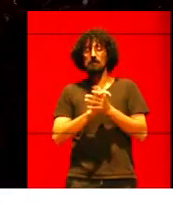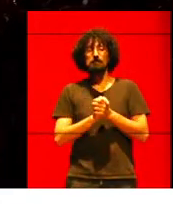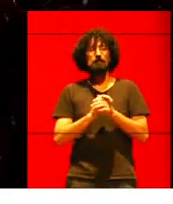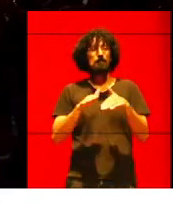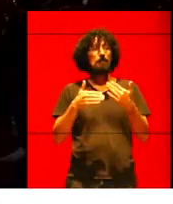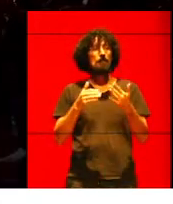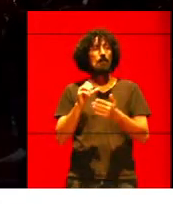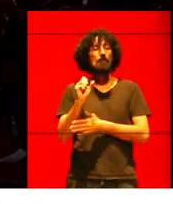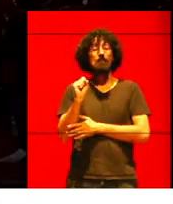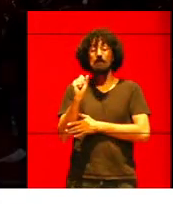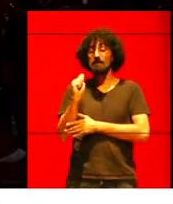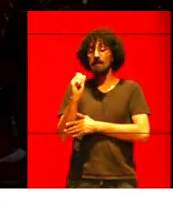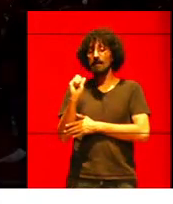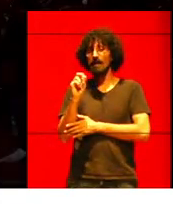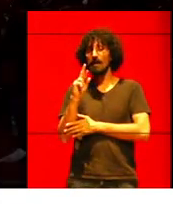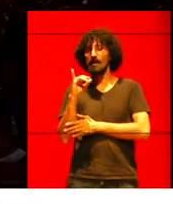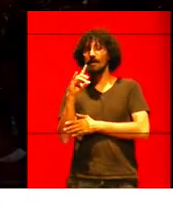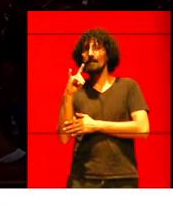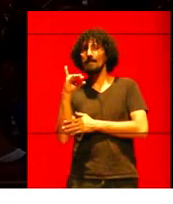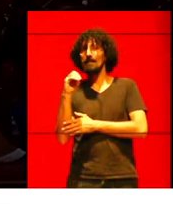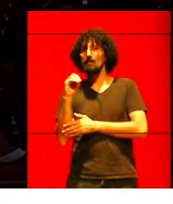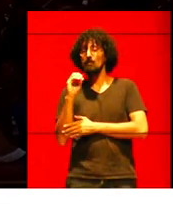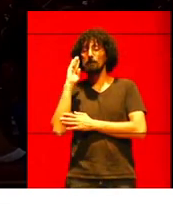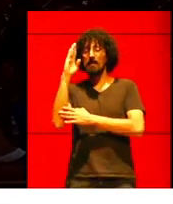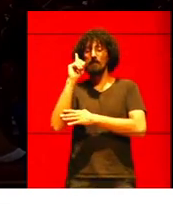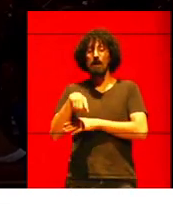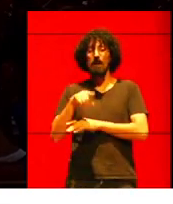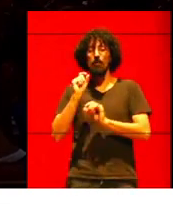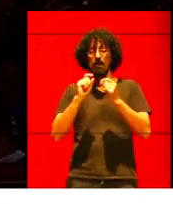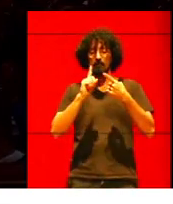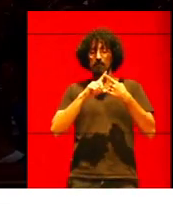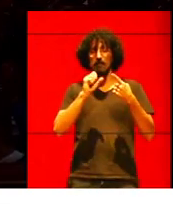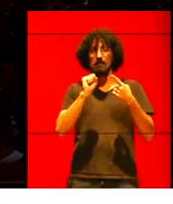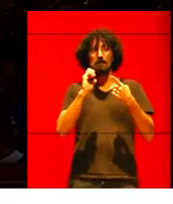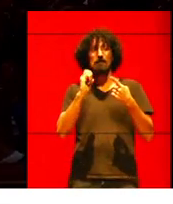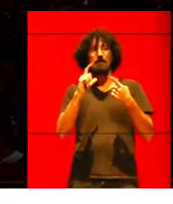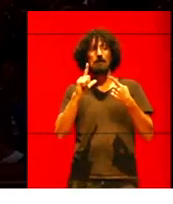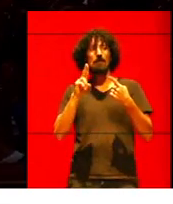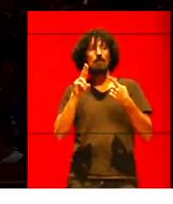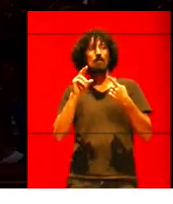Polissacarídeos, os principais: celulose, o que mais?